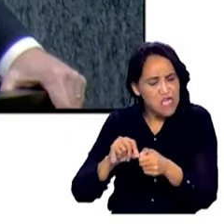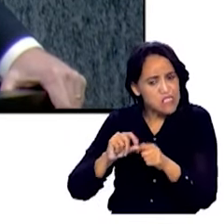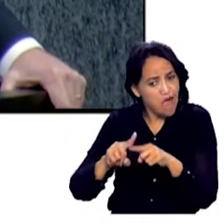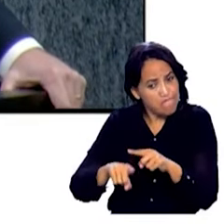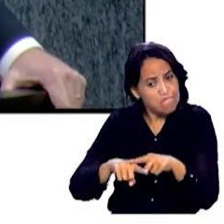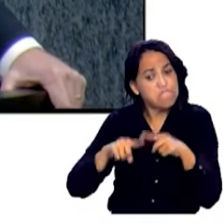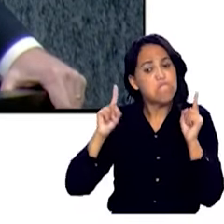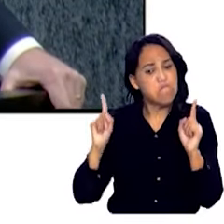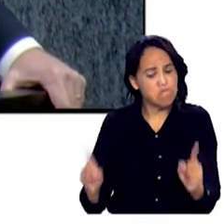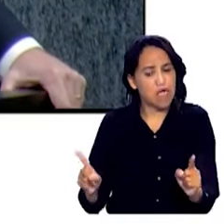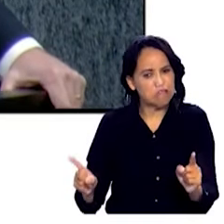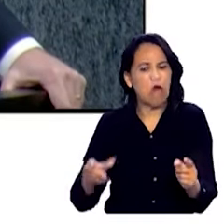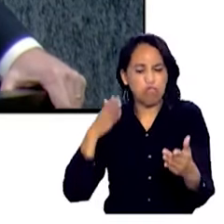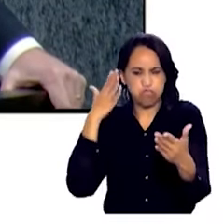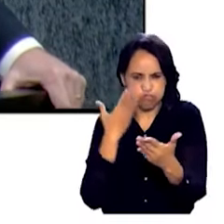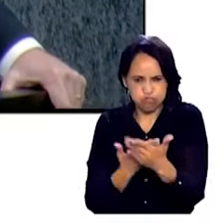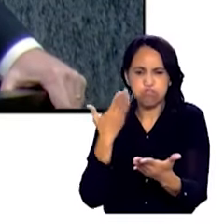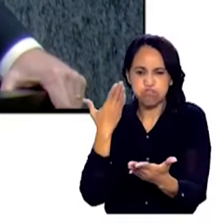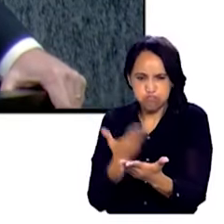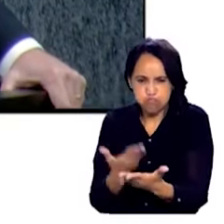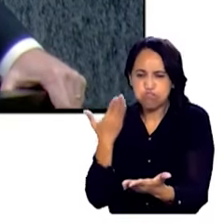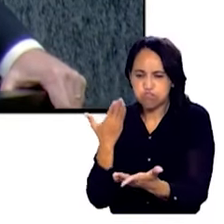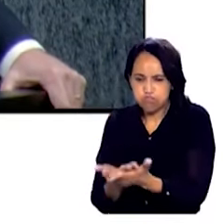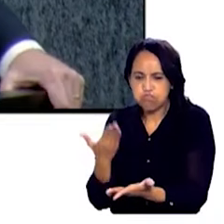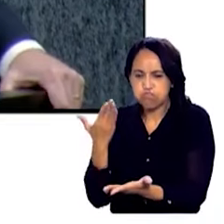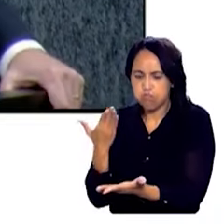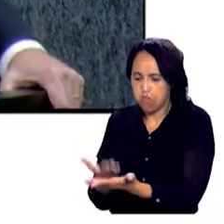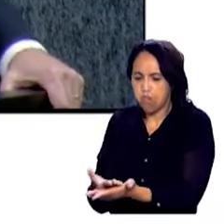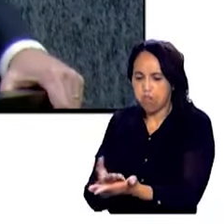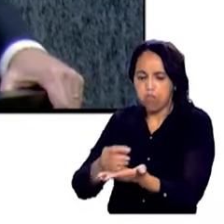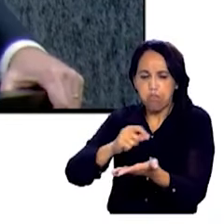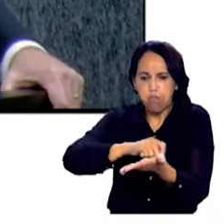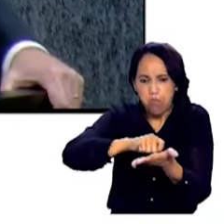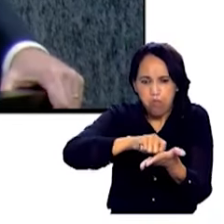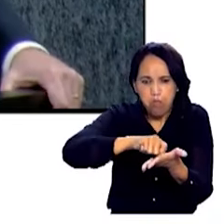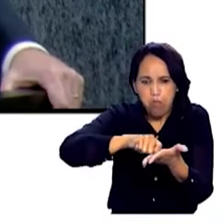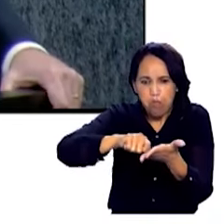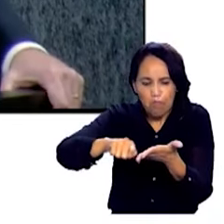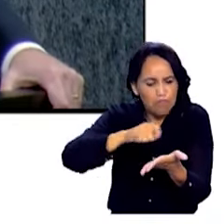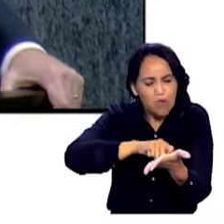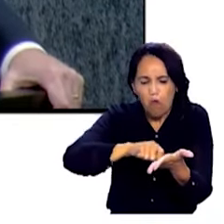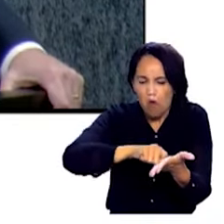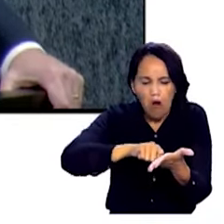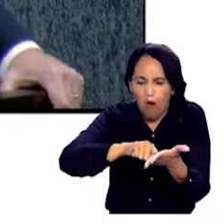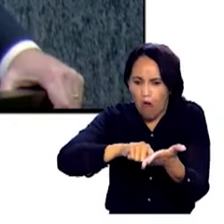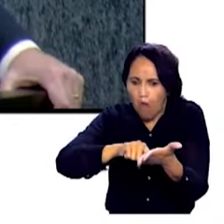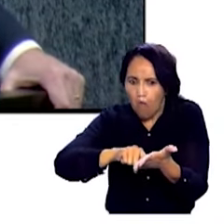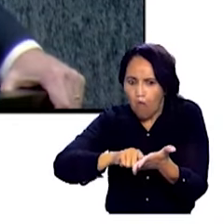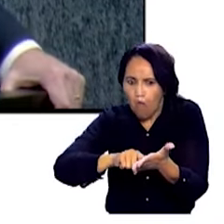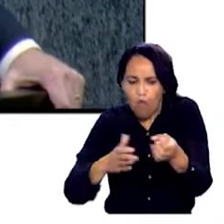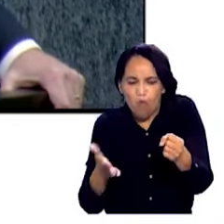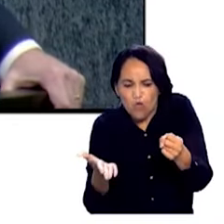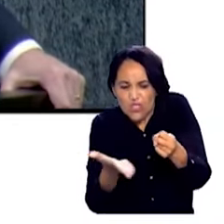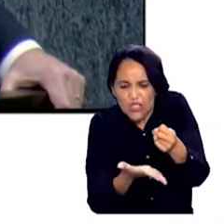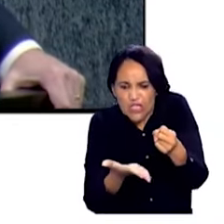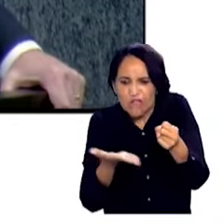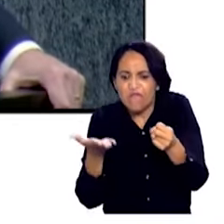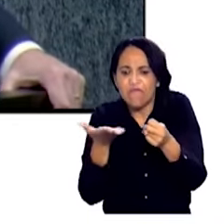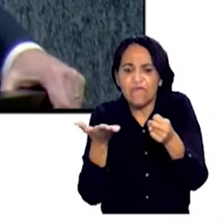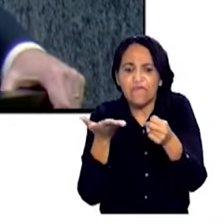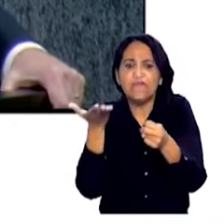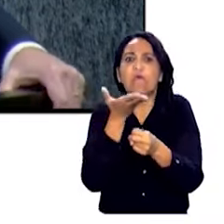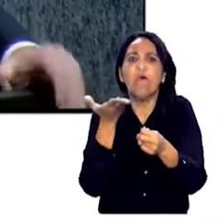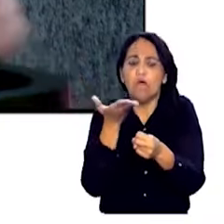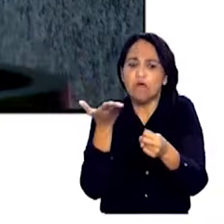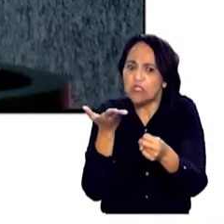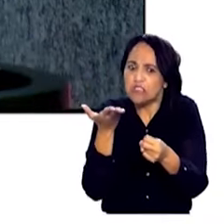eh são estudadas sobre elas se escreve o grau de persuasão que essas decisões têm eh ela ela acontece no Brasil com